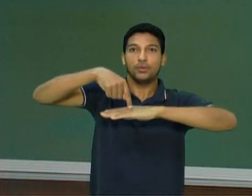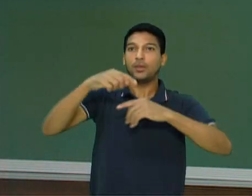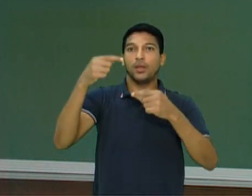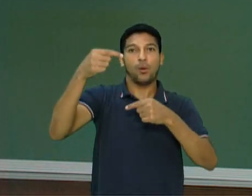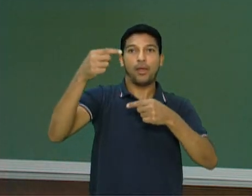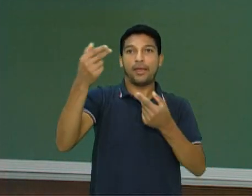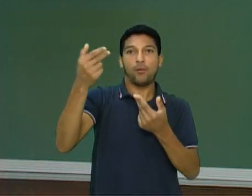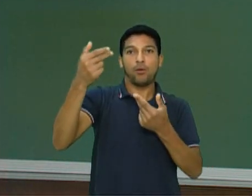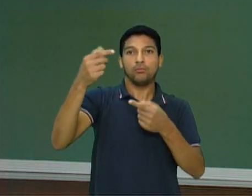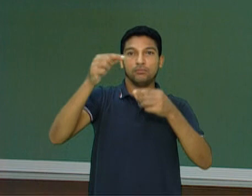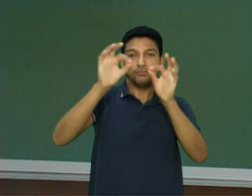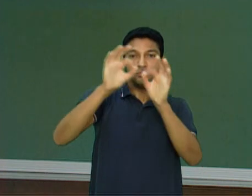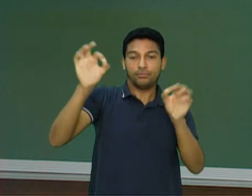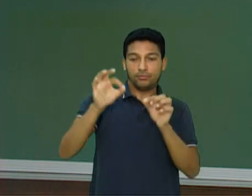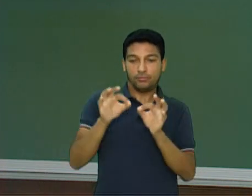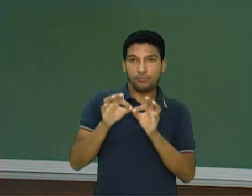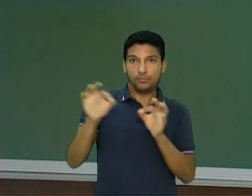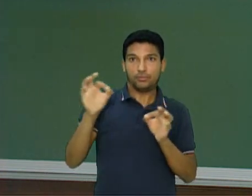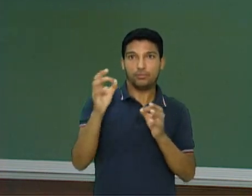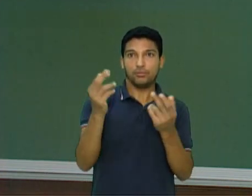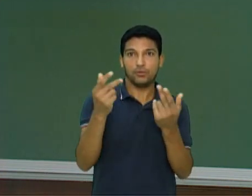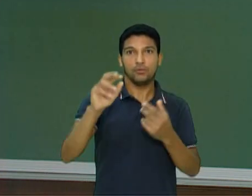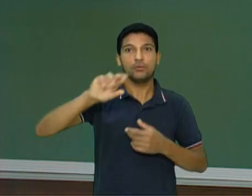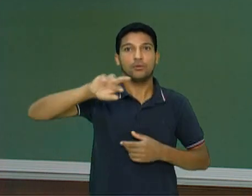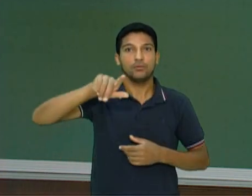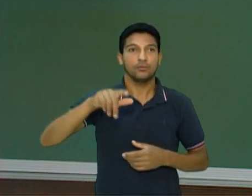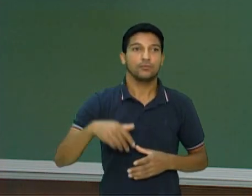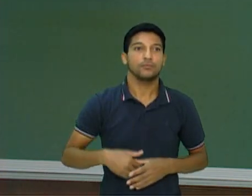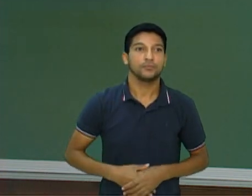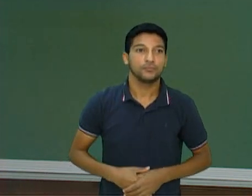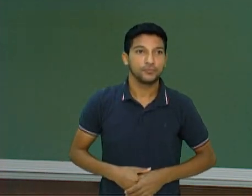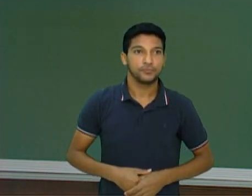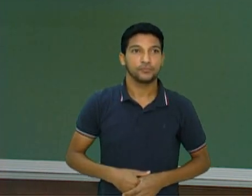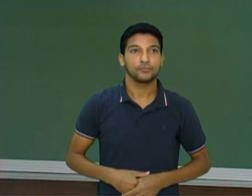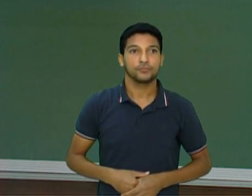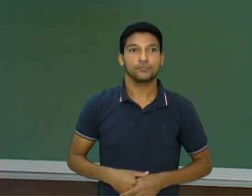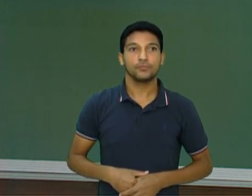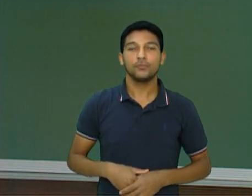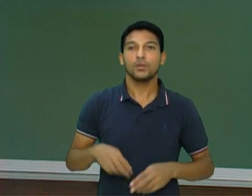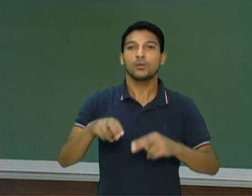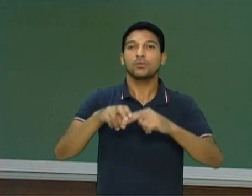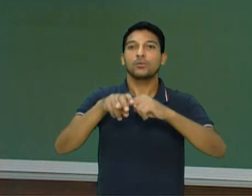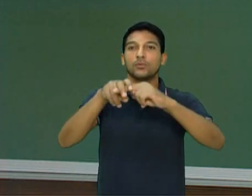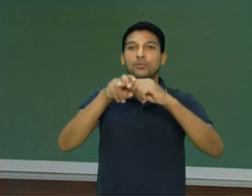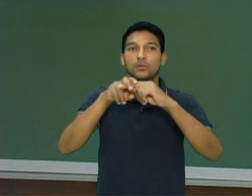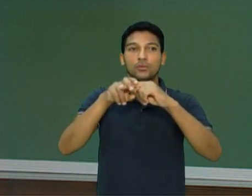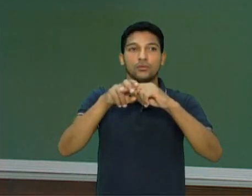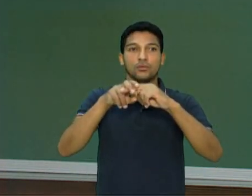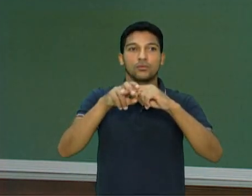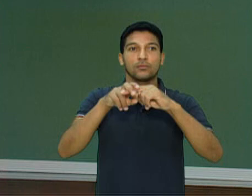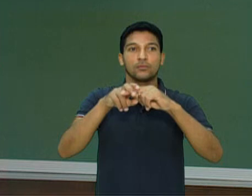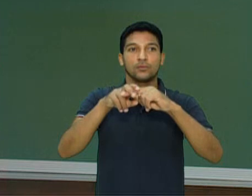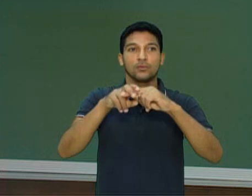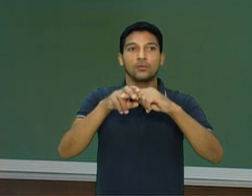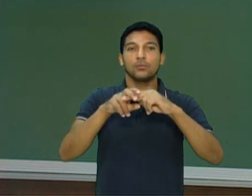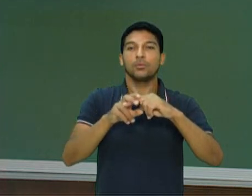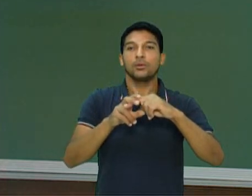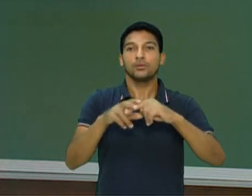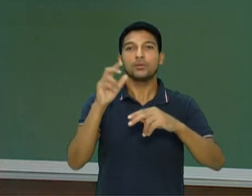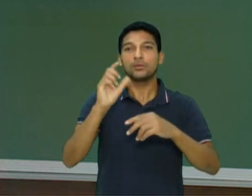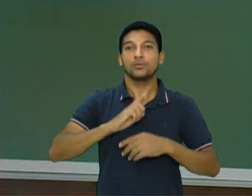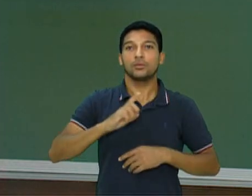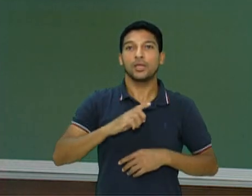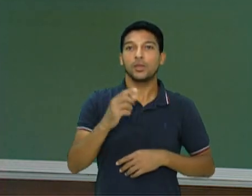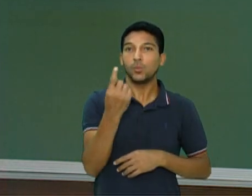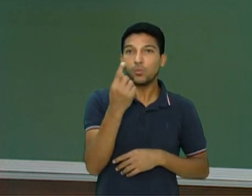ele está dizendo que o tamanho desse segmento, né, que não é bem um segmento, é zero. Né? É zero, então aqui é um ponto